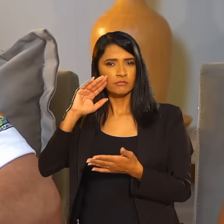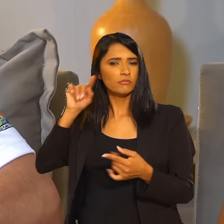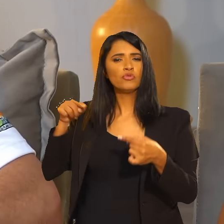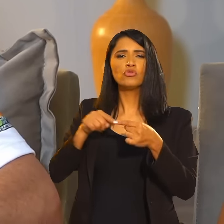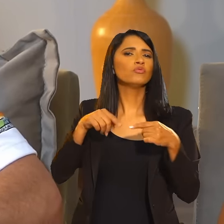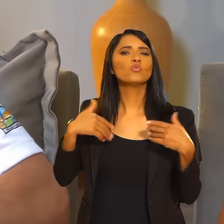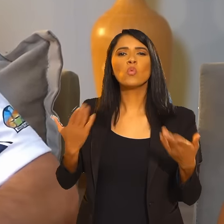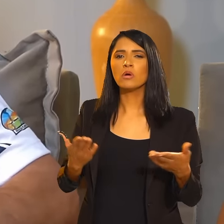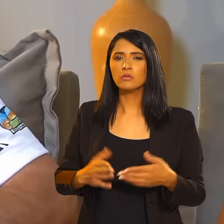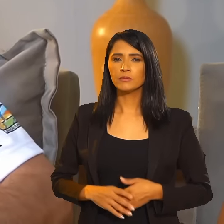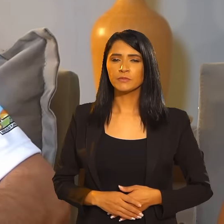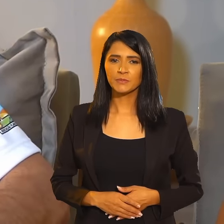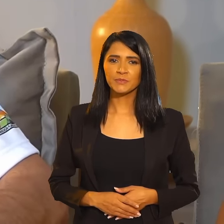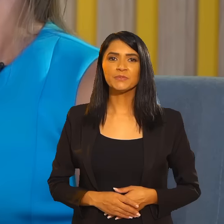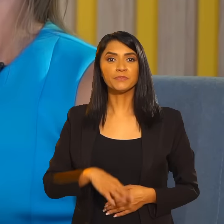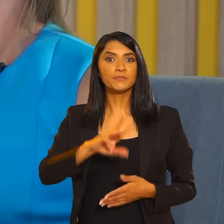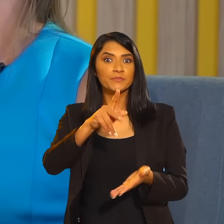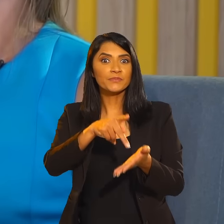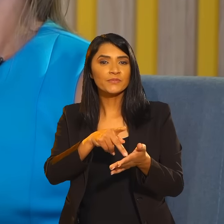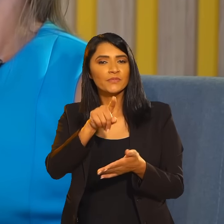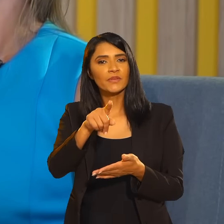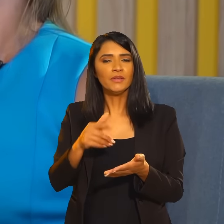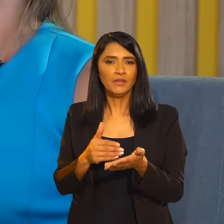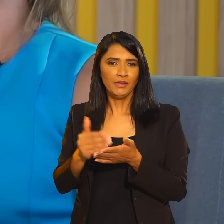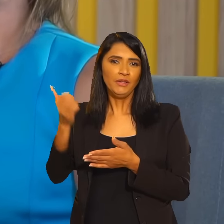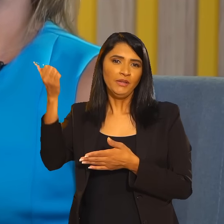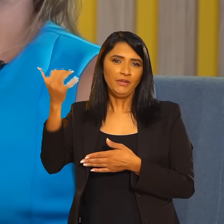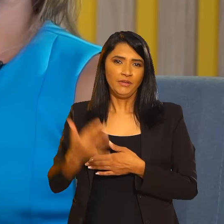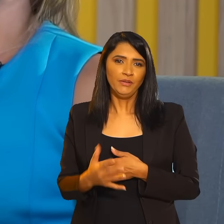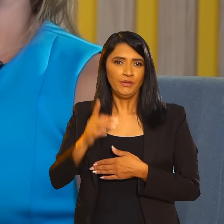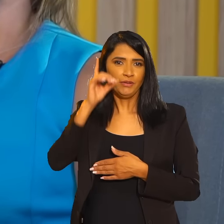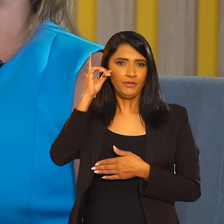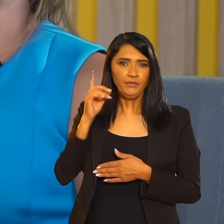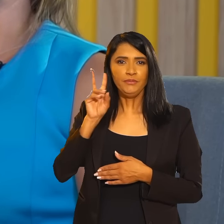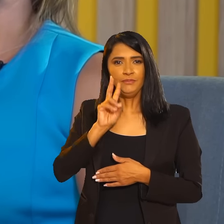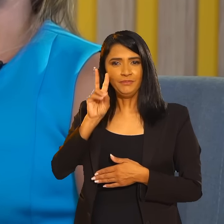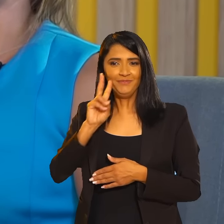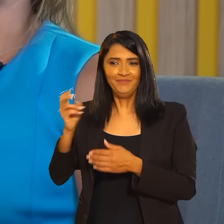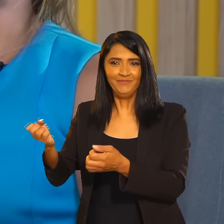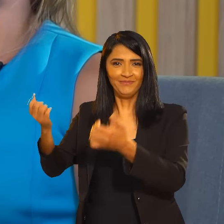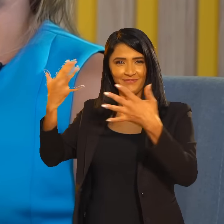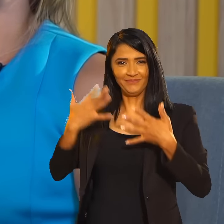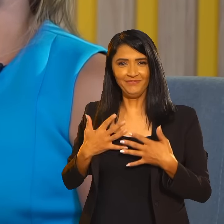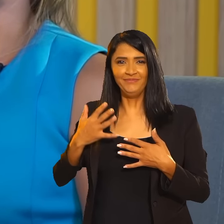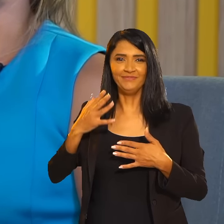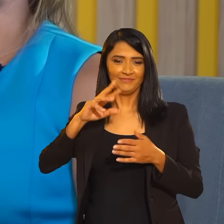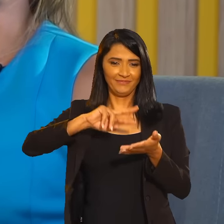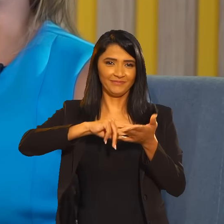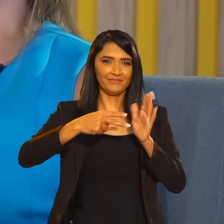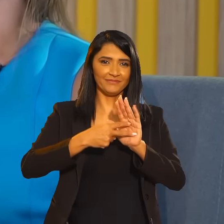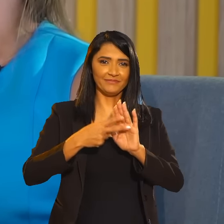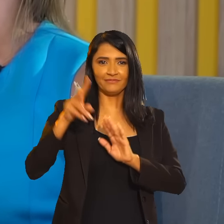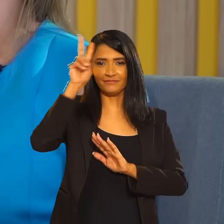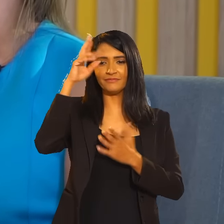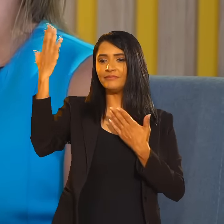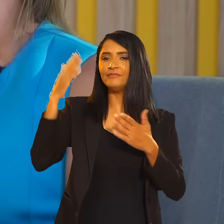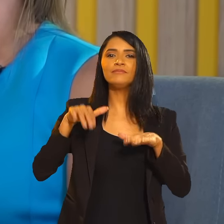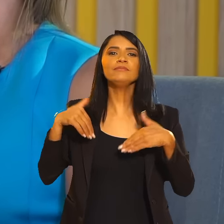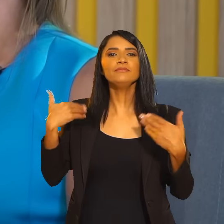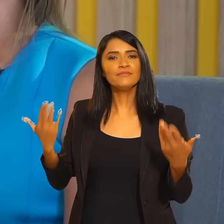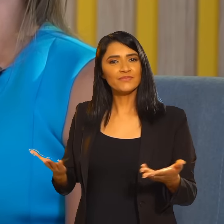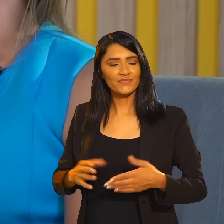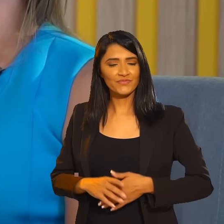era o objetivo disso tudo. Né? É verdade. E aí você comentou, né, Dalmo, que o Verivelto vai trazer então a interpretação da parábola. Ô Verivas, qual é